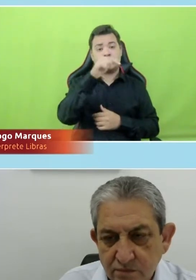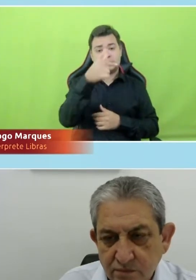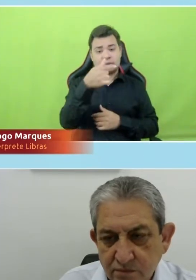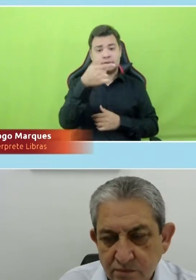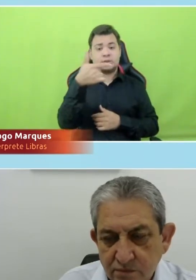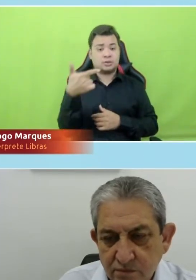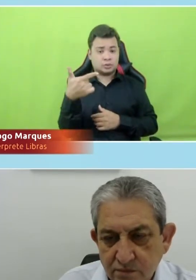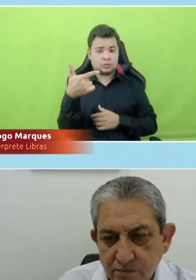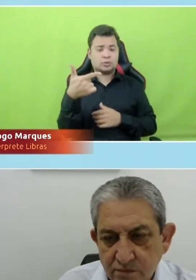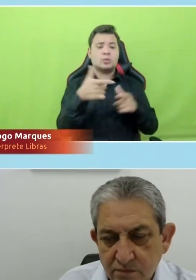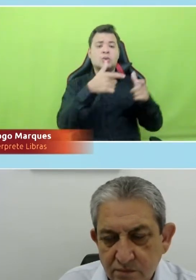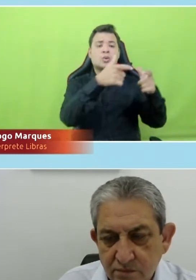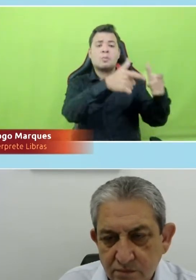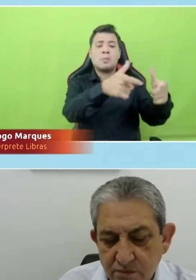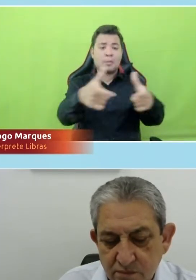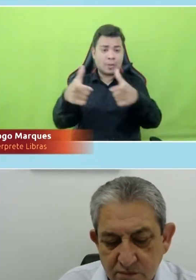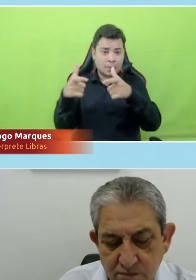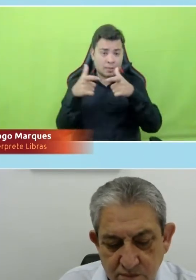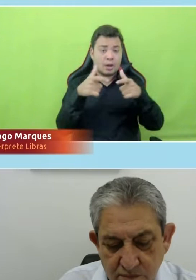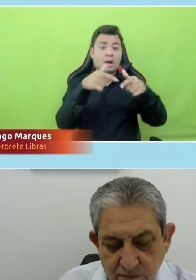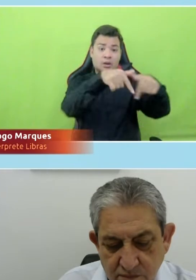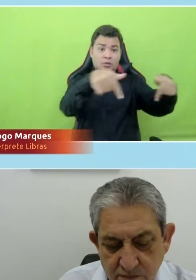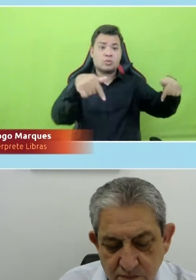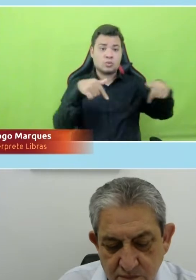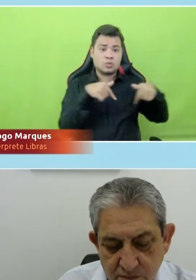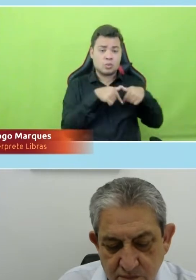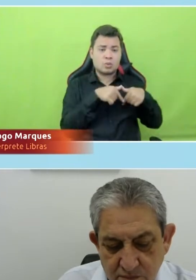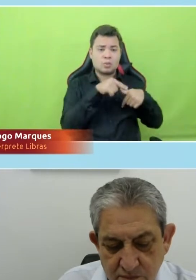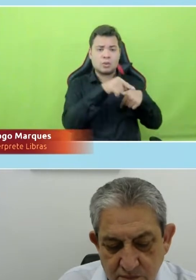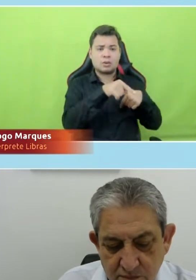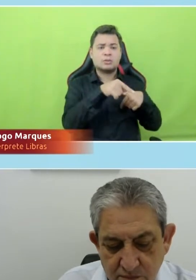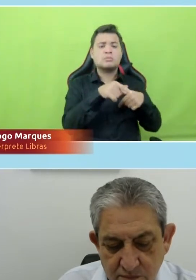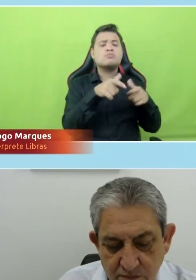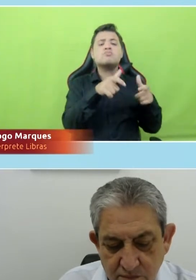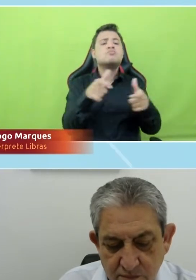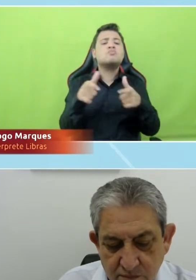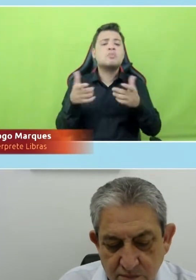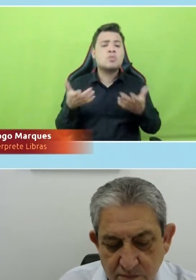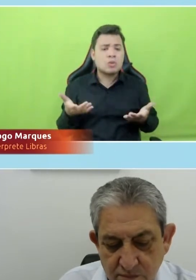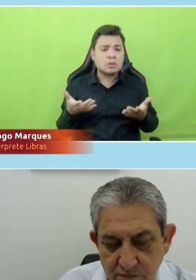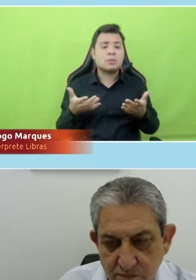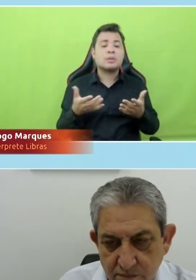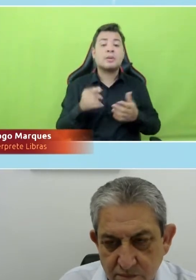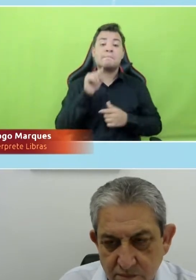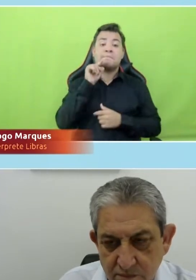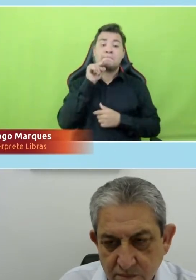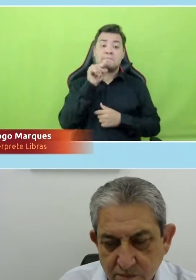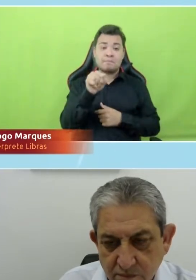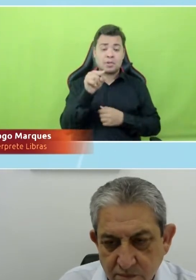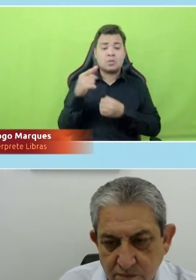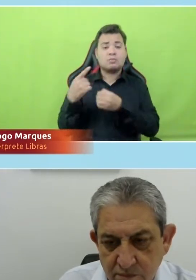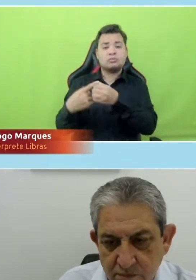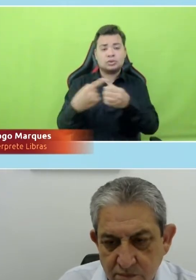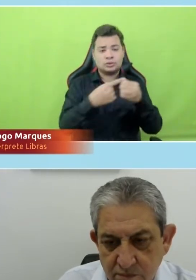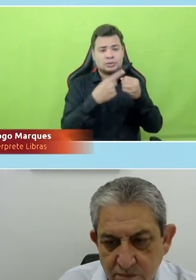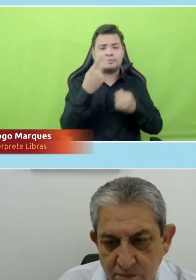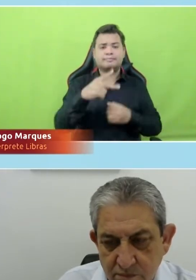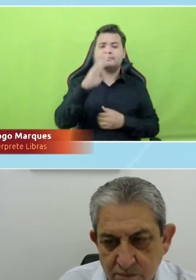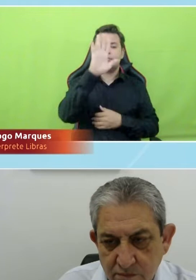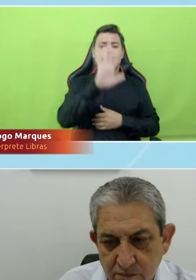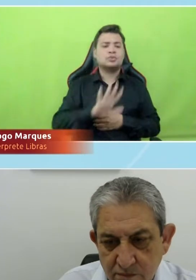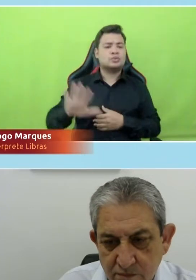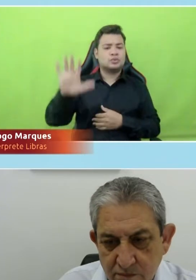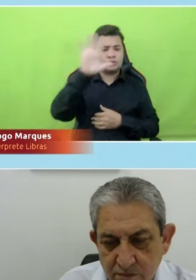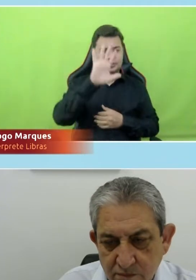5.972 localidades quilombolas, distribuídas por mais de 1.000 municípios brasileiros. E para falar mais sobre